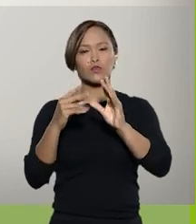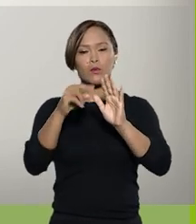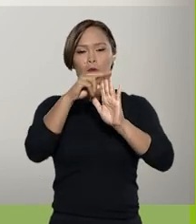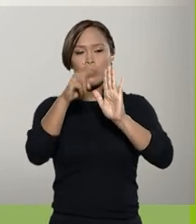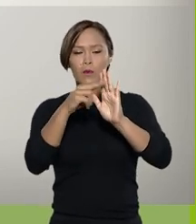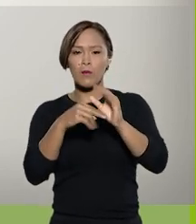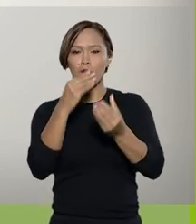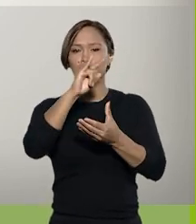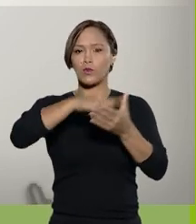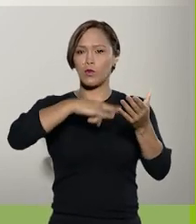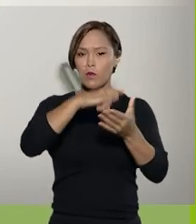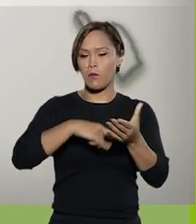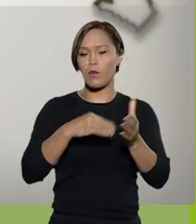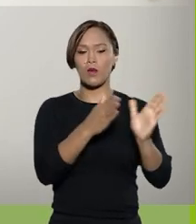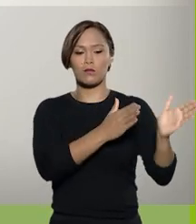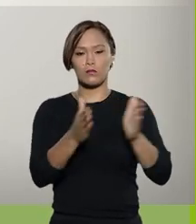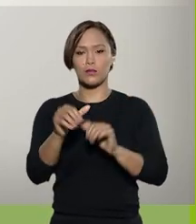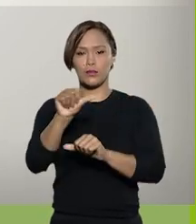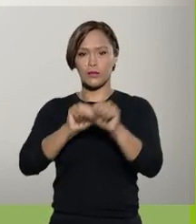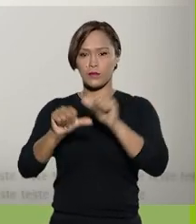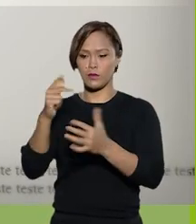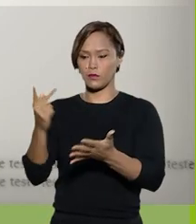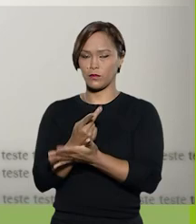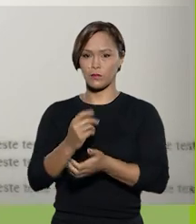de documento e unidade geradora.